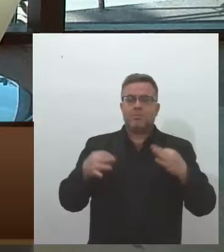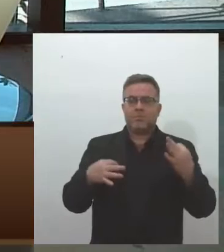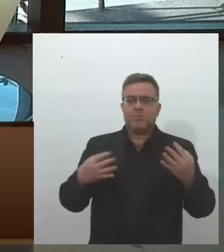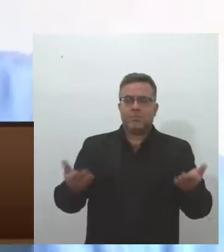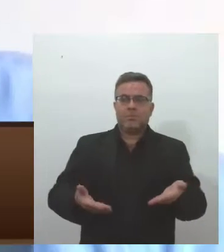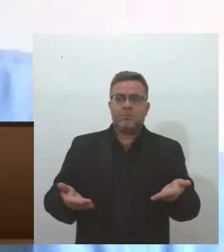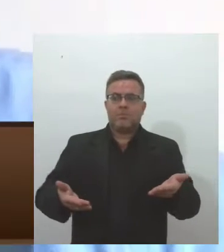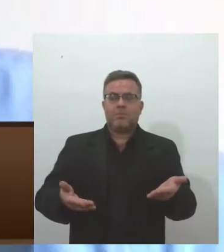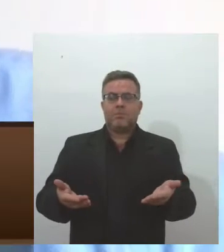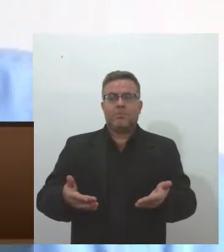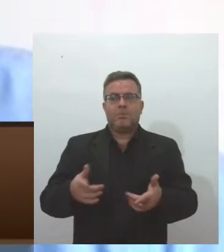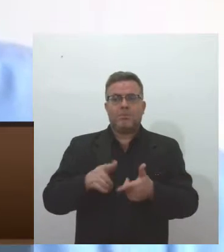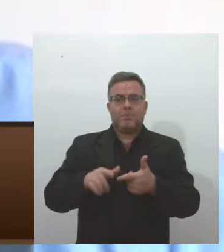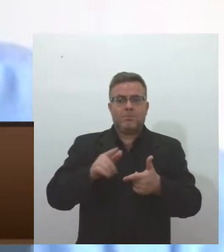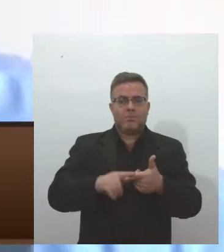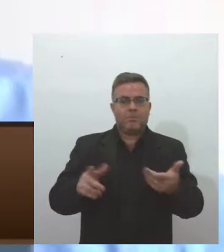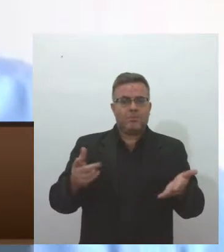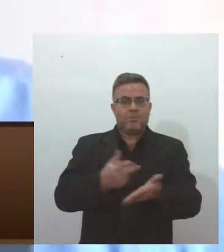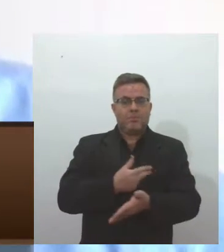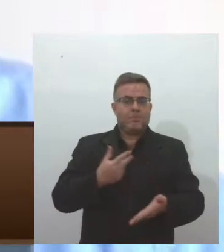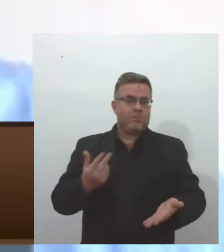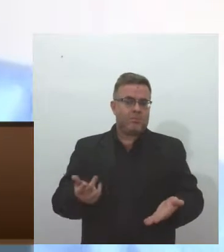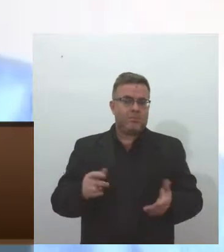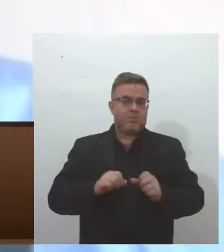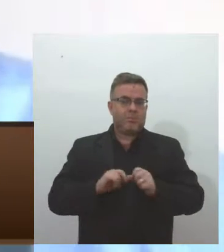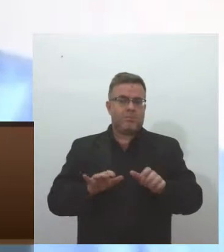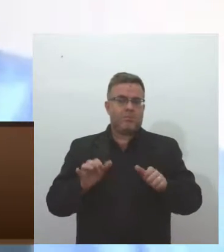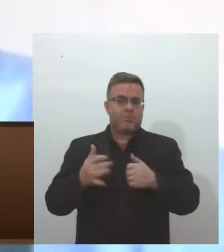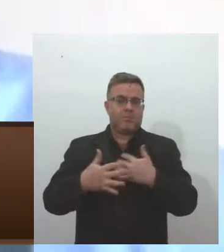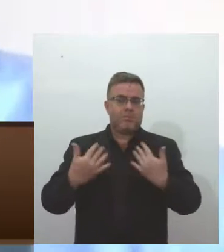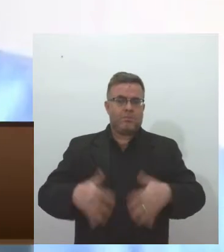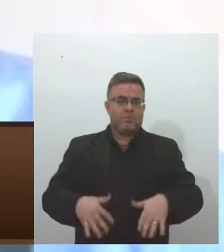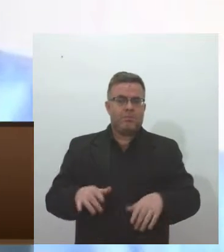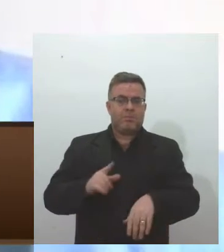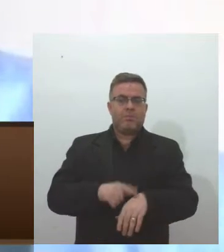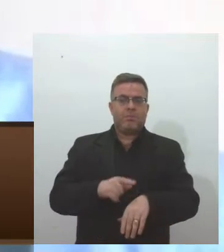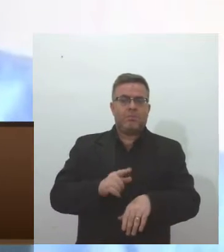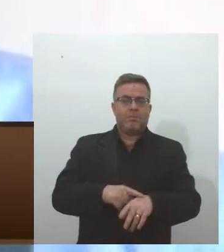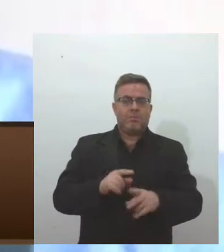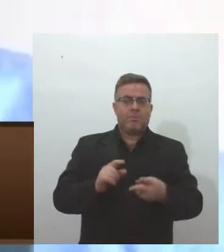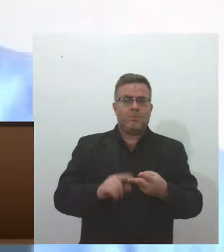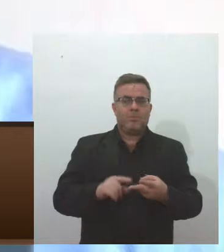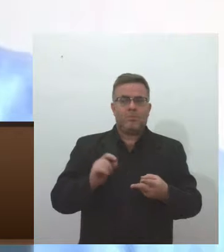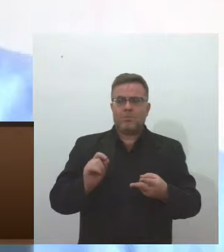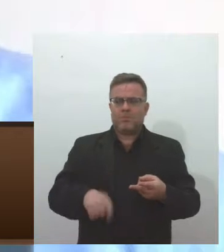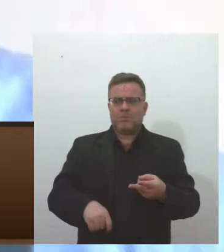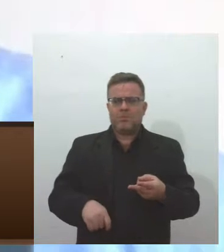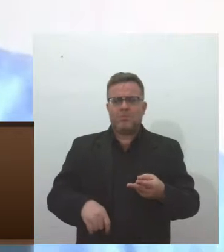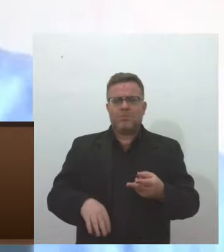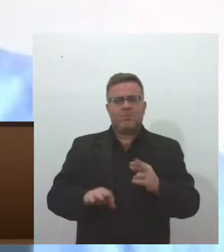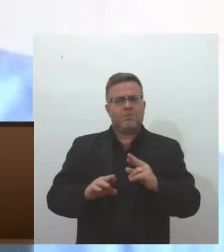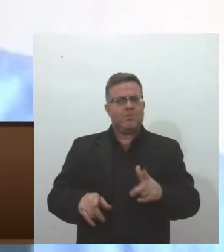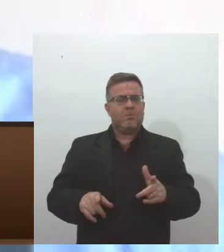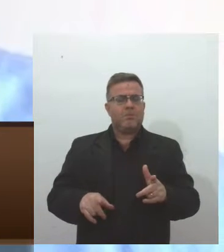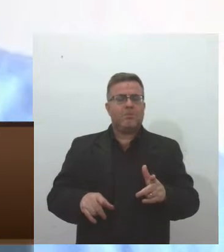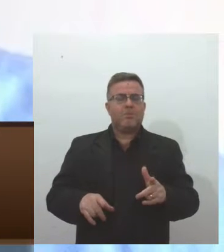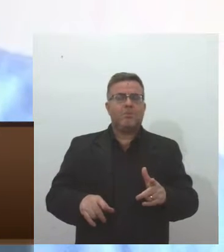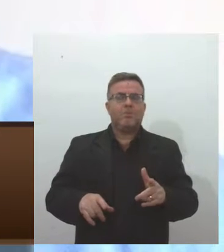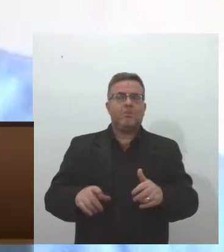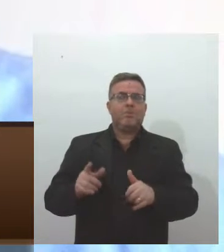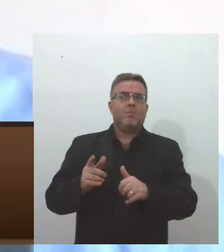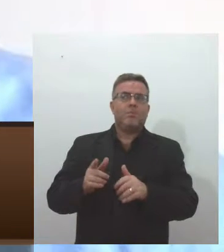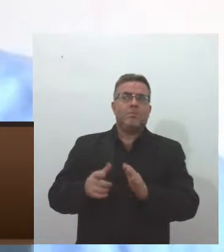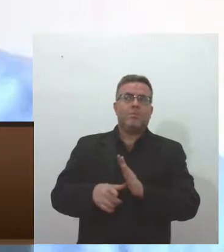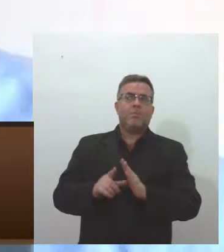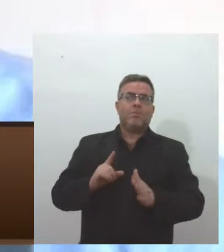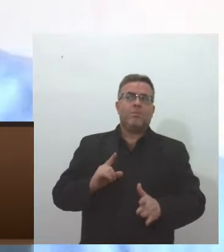mais afetados em toda a pandemia. Isso foi no mundo inteiro, Sergipe não foi diferente. Num primeiro momento, nós tivemos